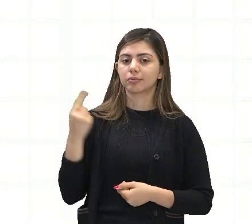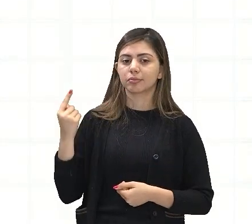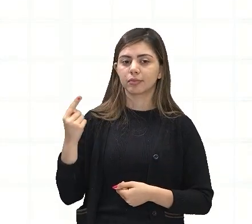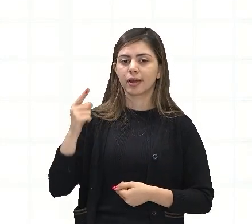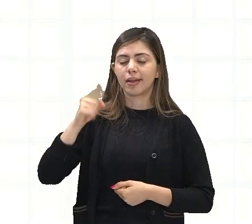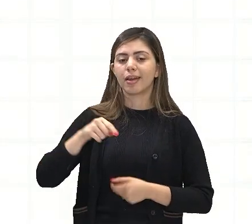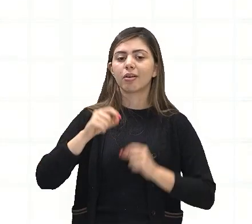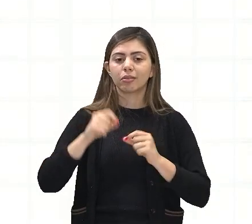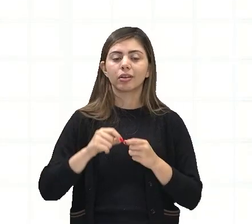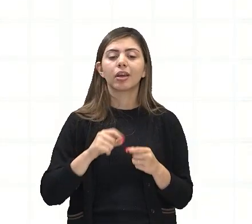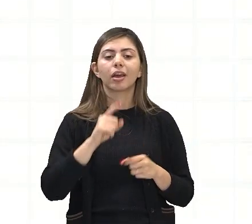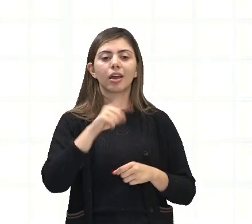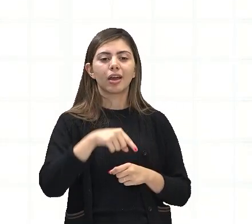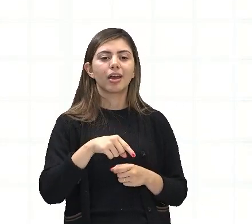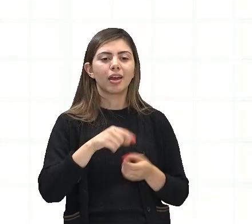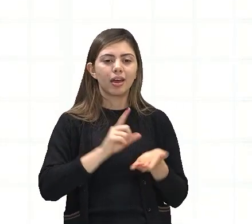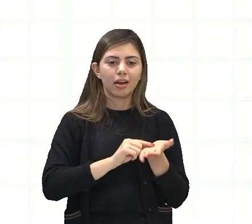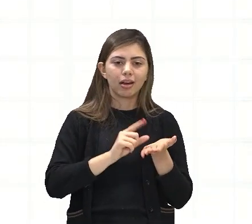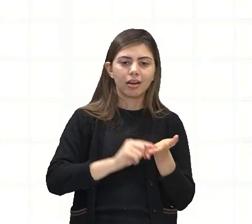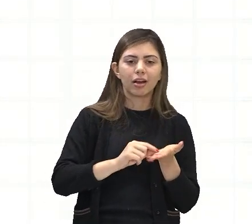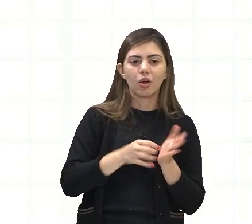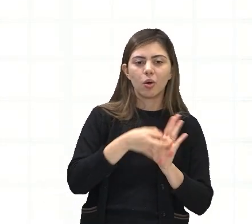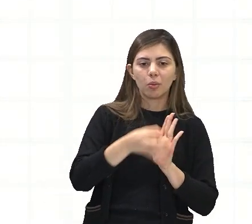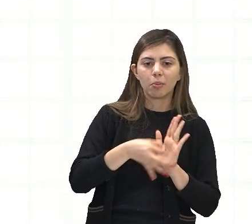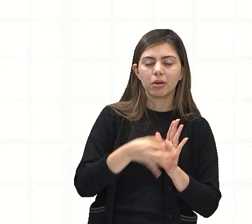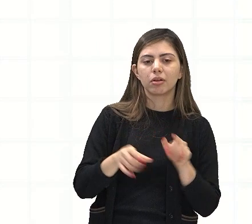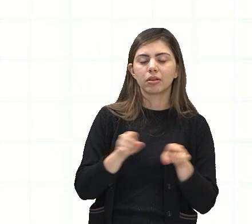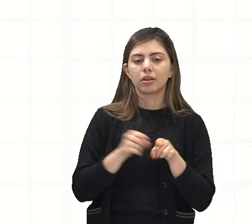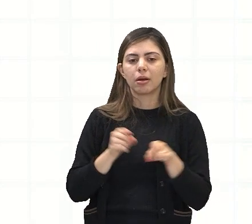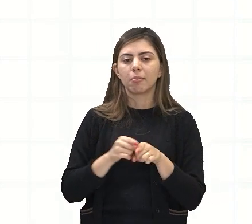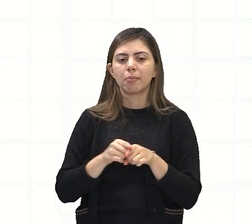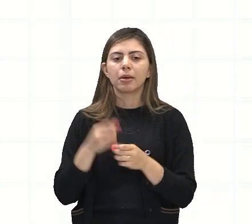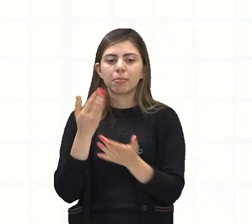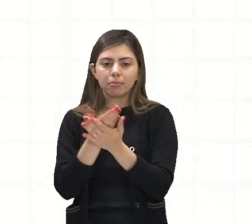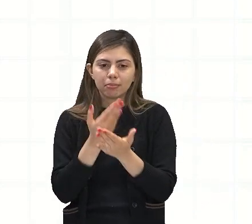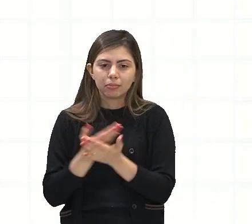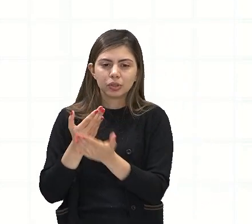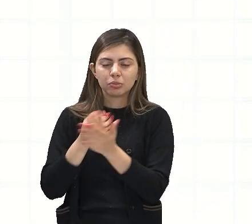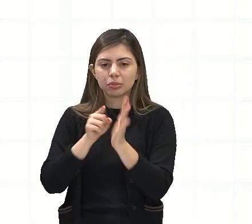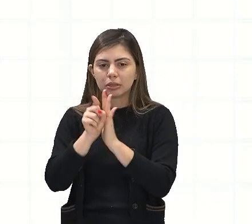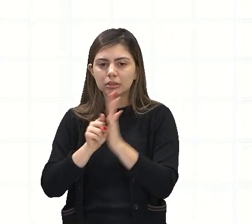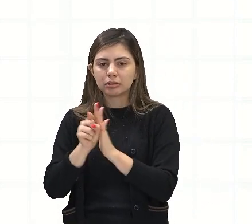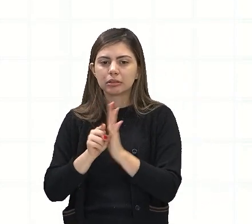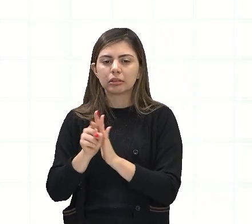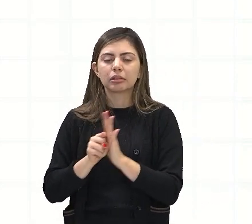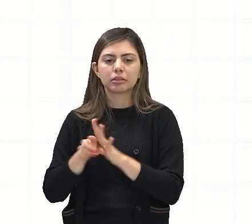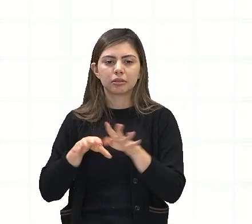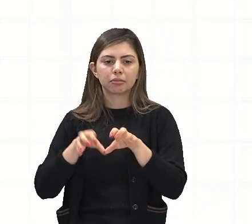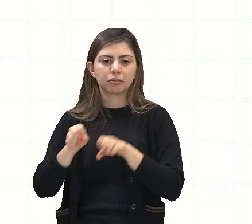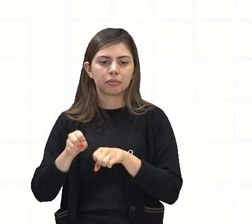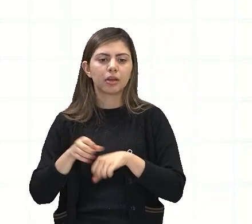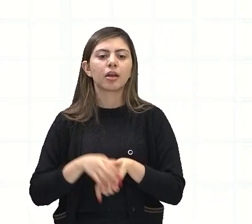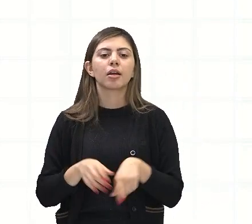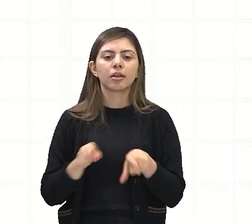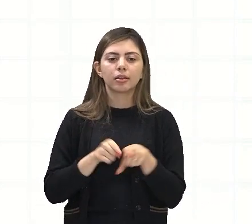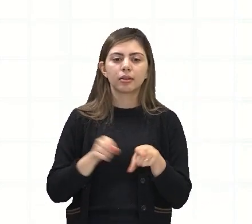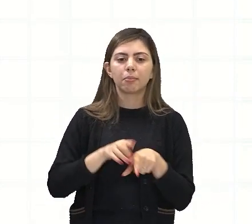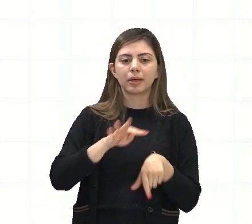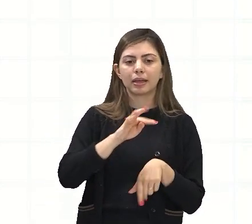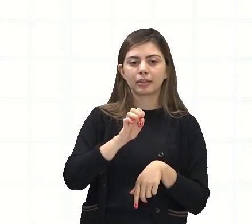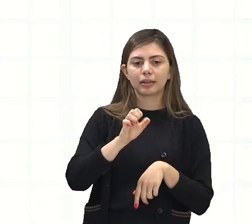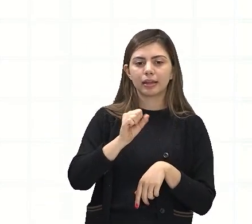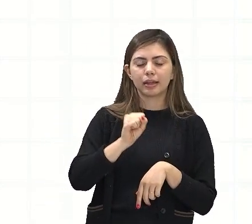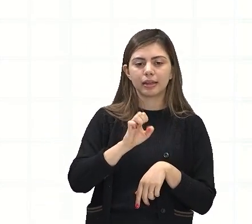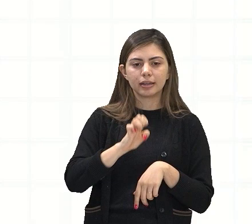o artigo de opinião, a dissertação acadêmica, tese, editorial de jornal,